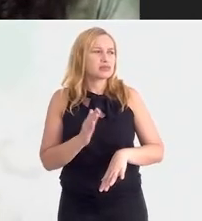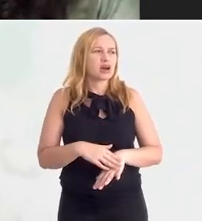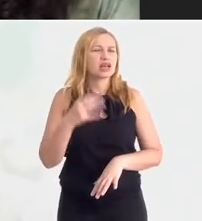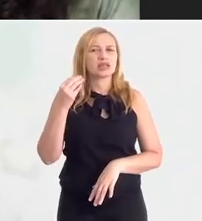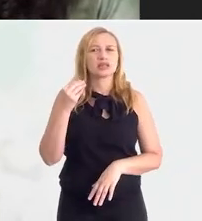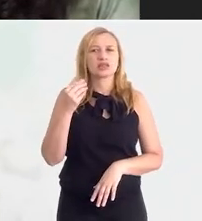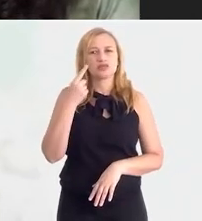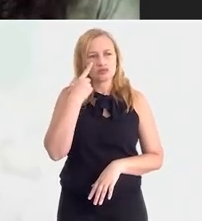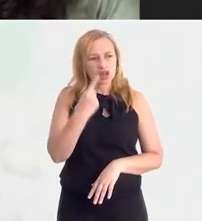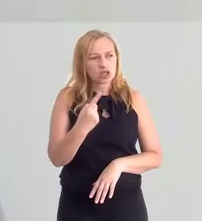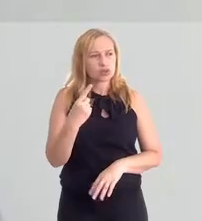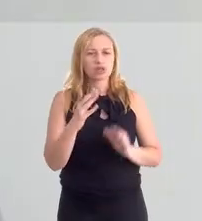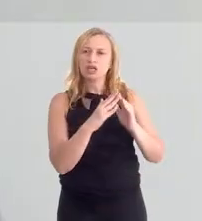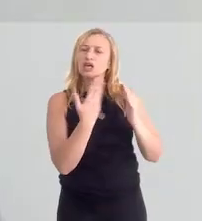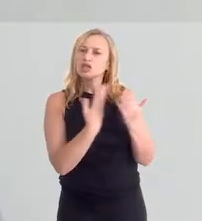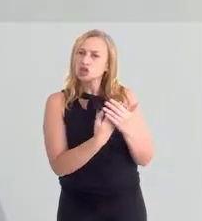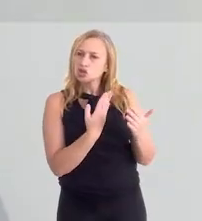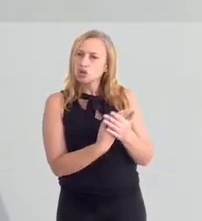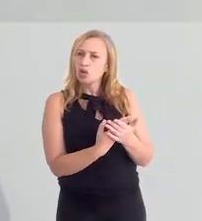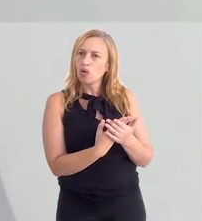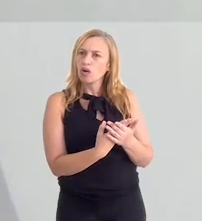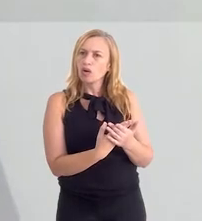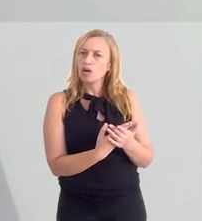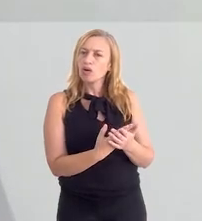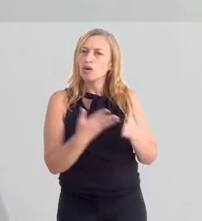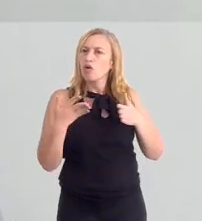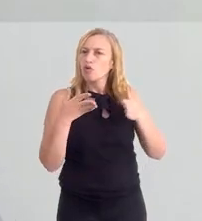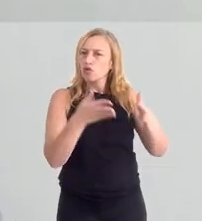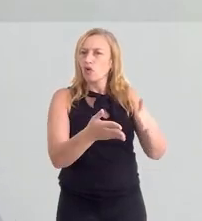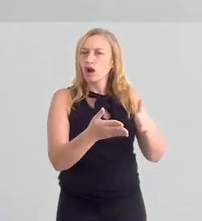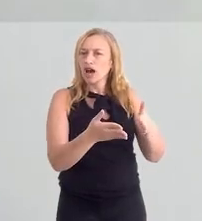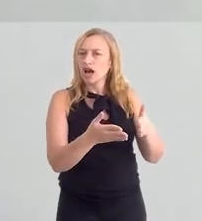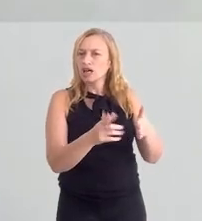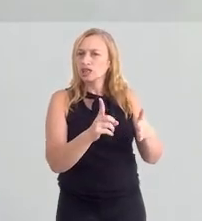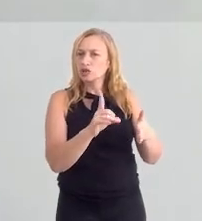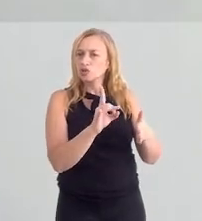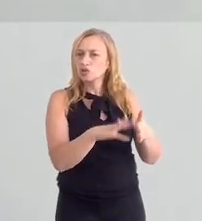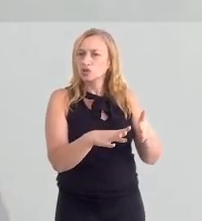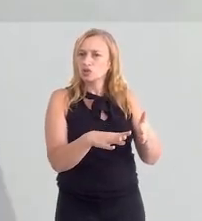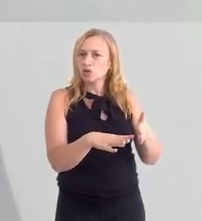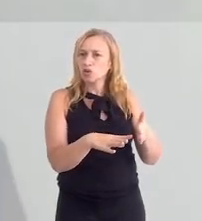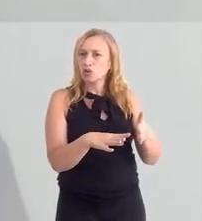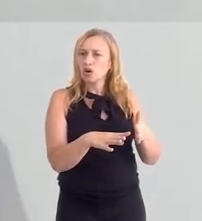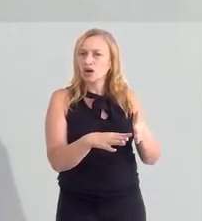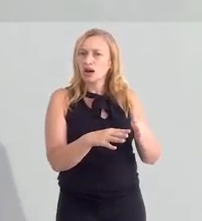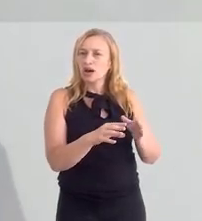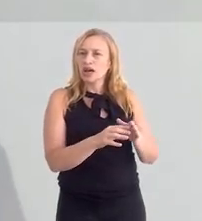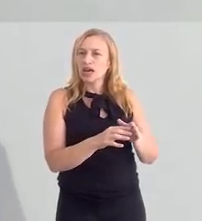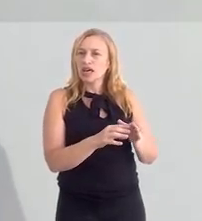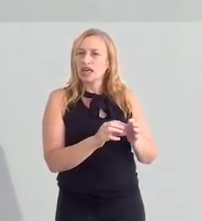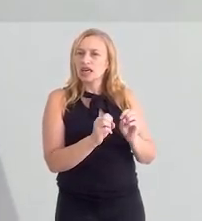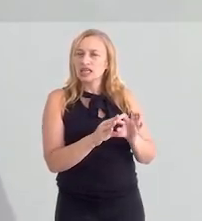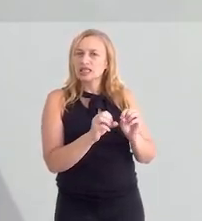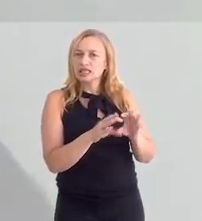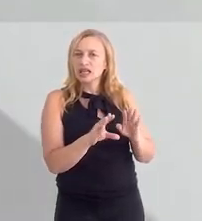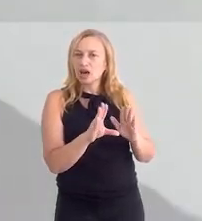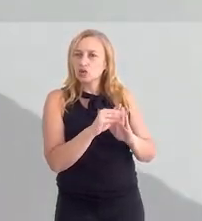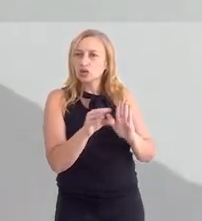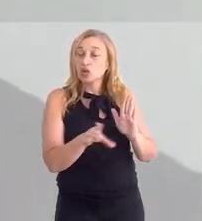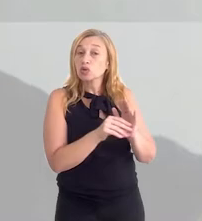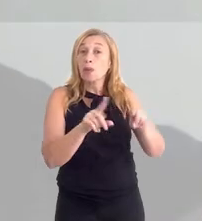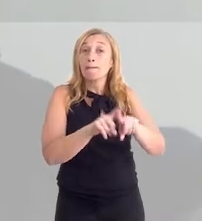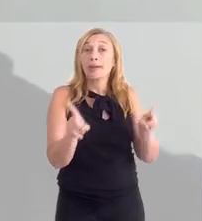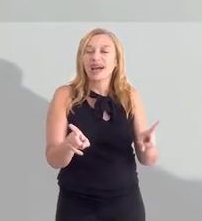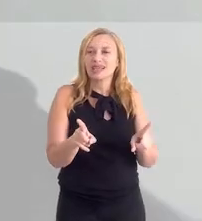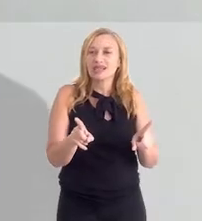mais nas escolas, nós devemos nos centrar não exclusivamente na transmissão de conteúdo,